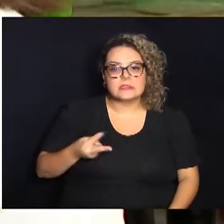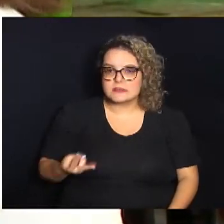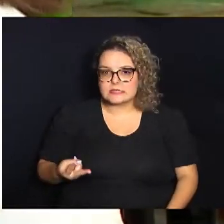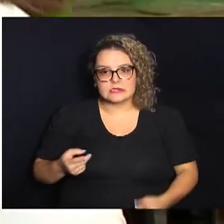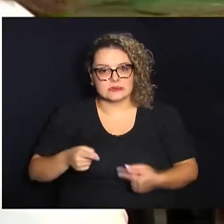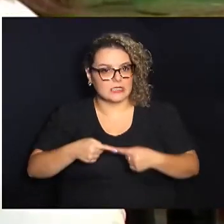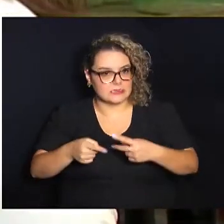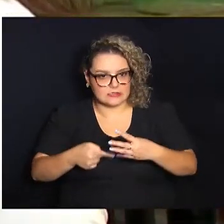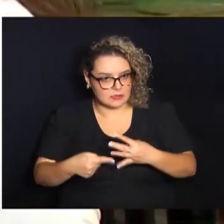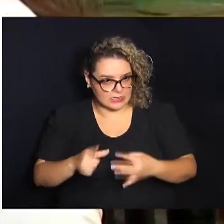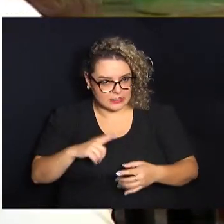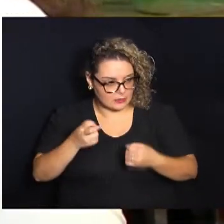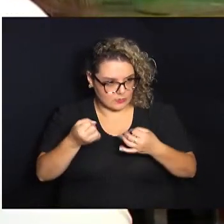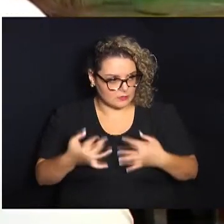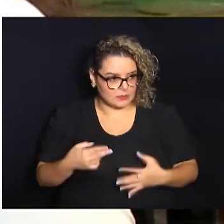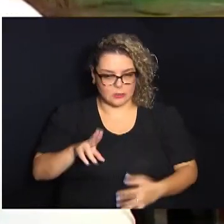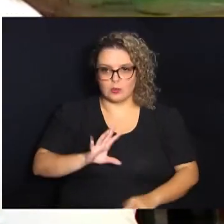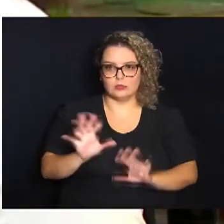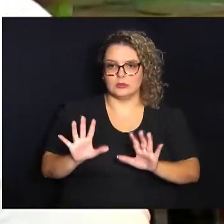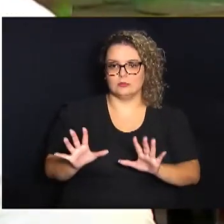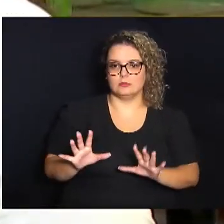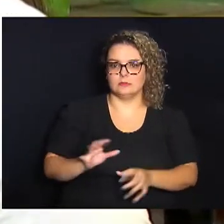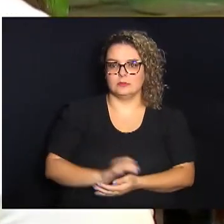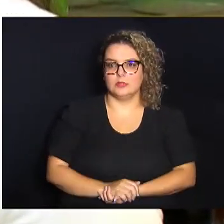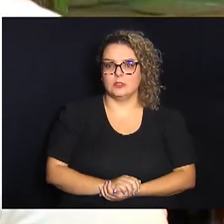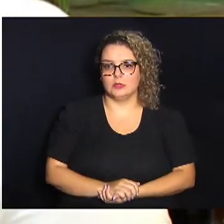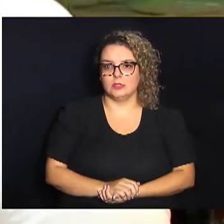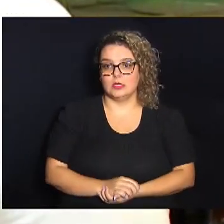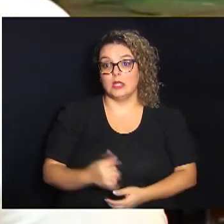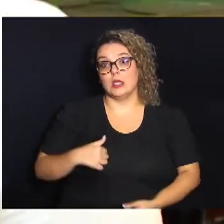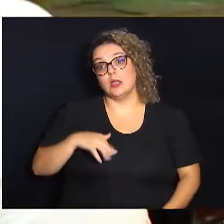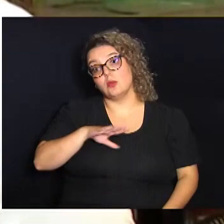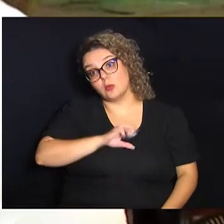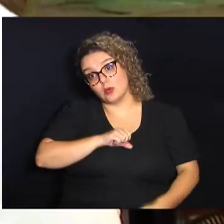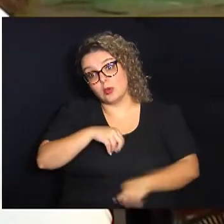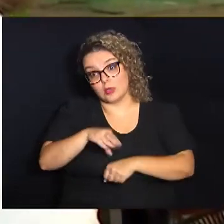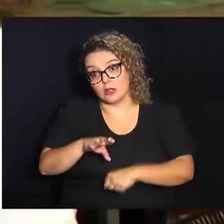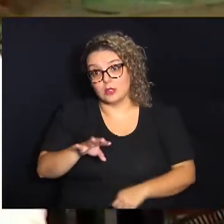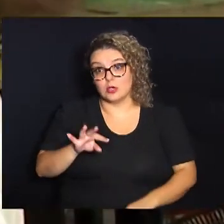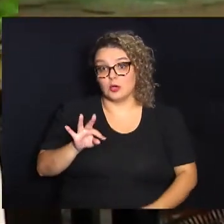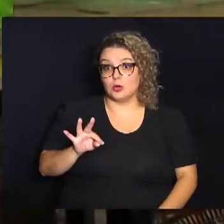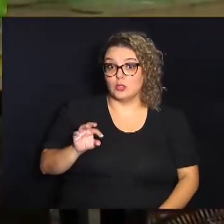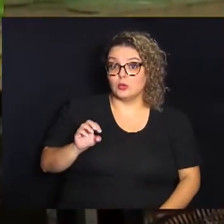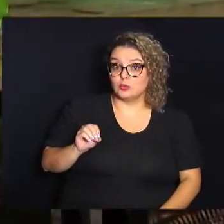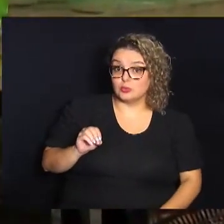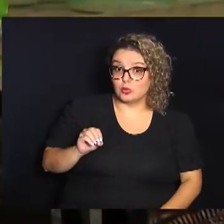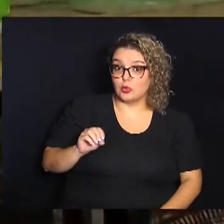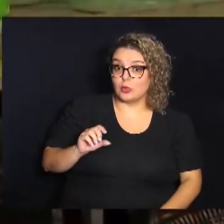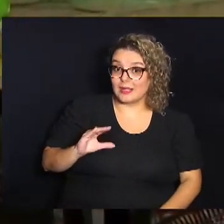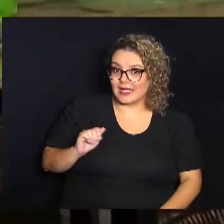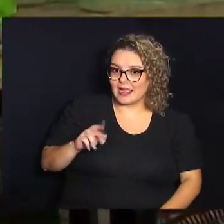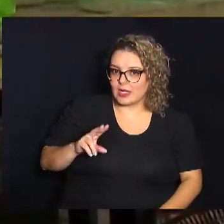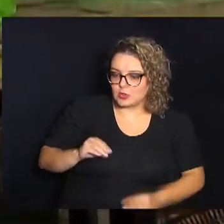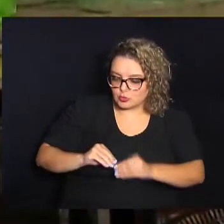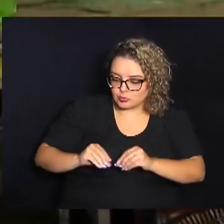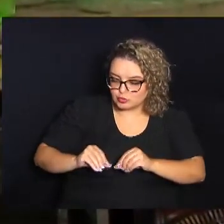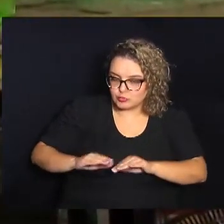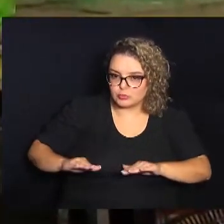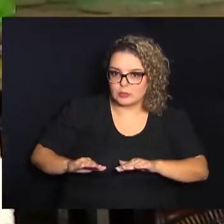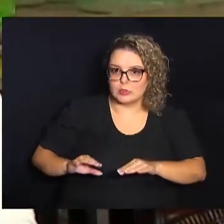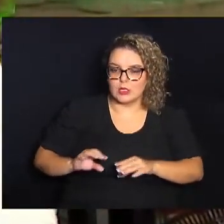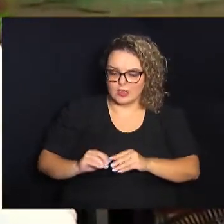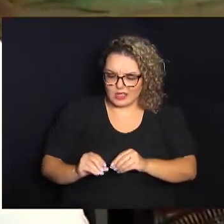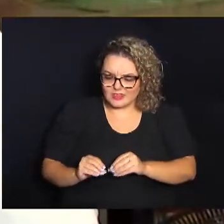uma orientação nesse sentido ou tem que tocar? Eu gosto de dar a dica de tocar o solo. Se você colocar o dedo aqui na terra